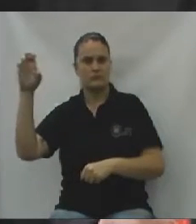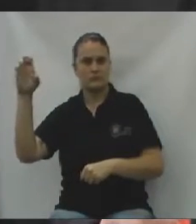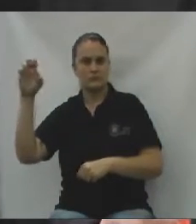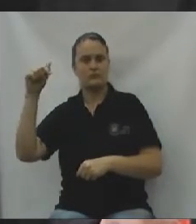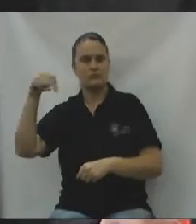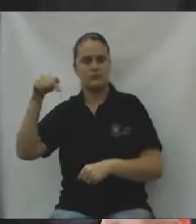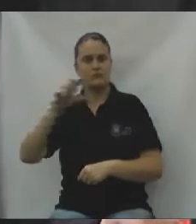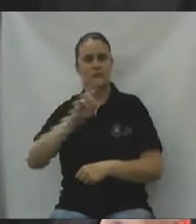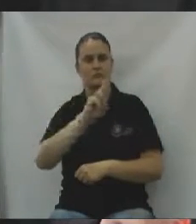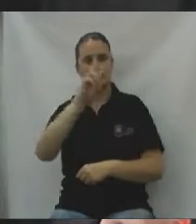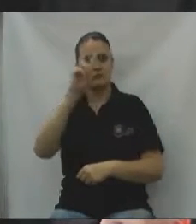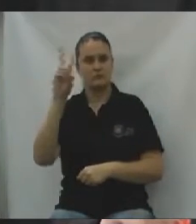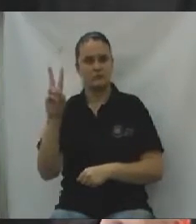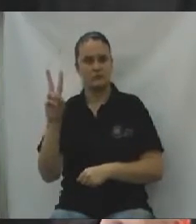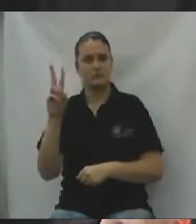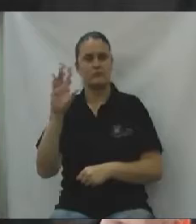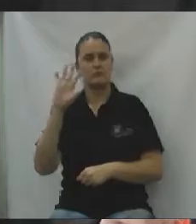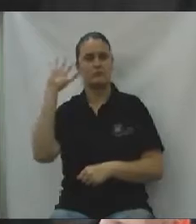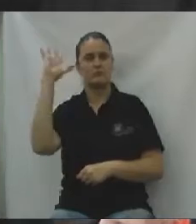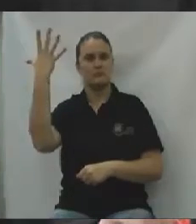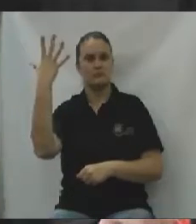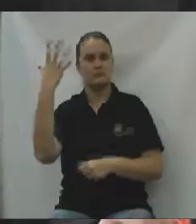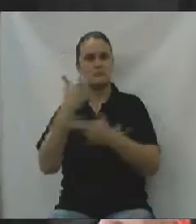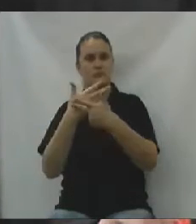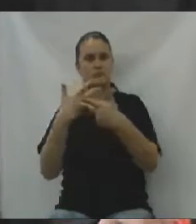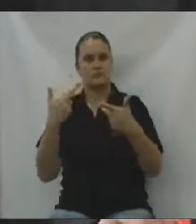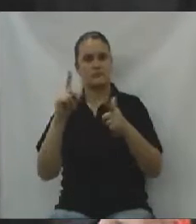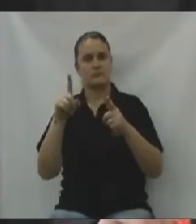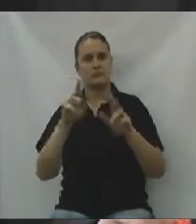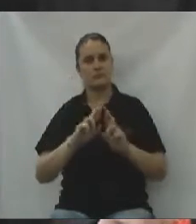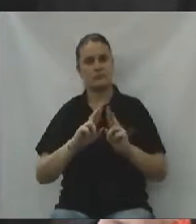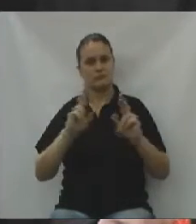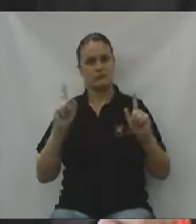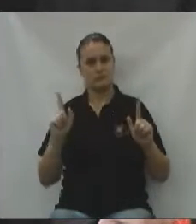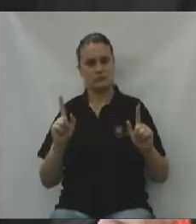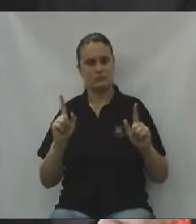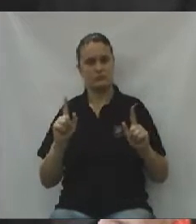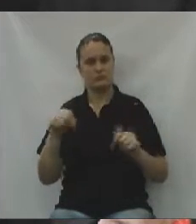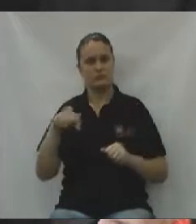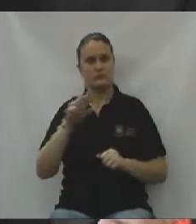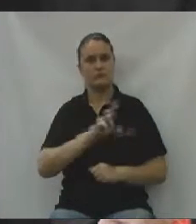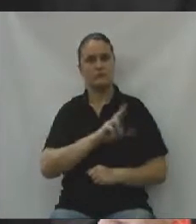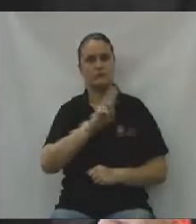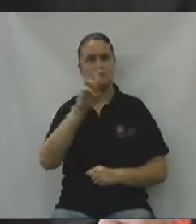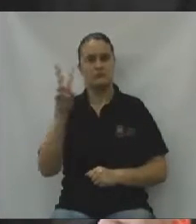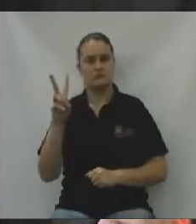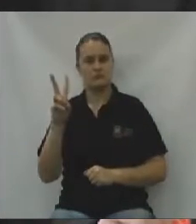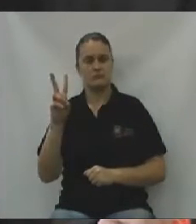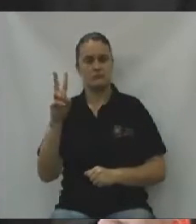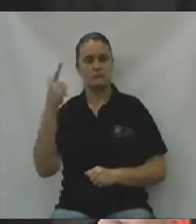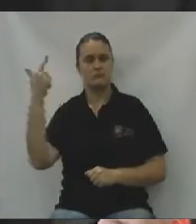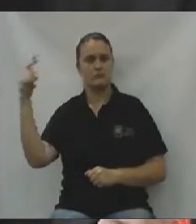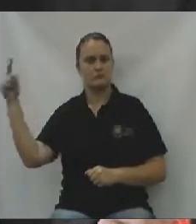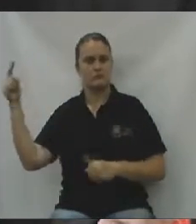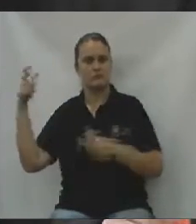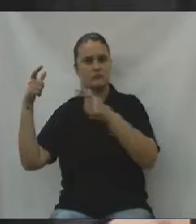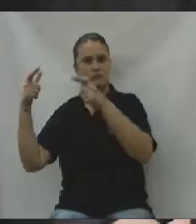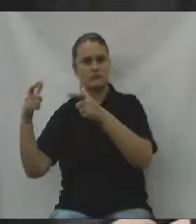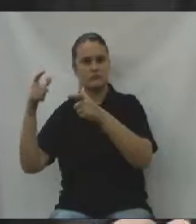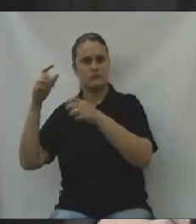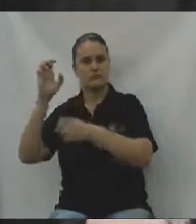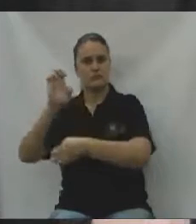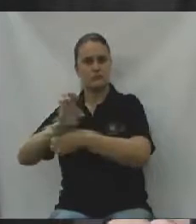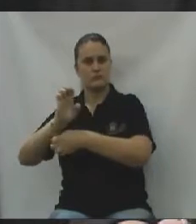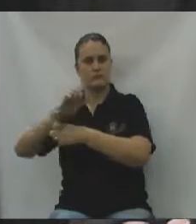da Vitória, acontece um fato que diferenciou União da Vitória dos demais núcleos do